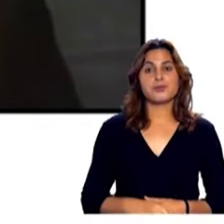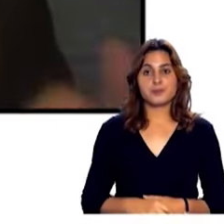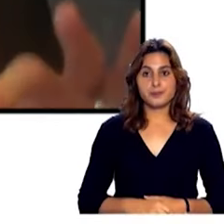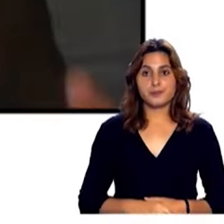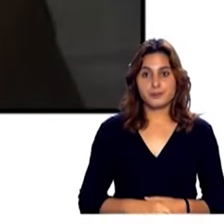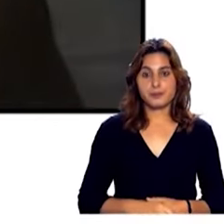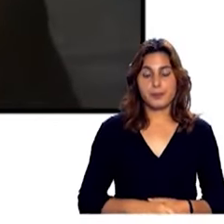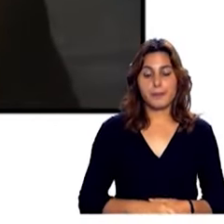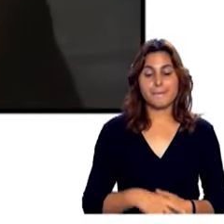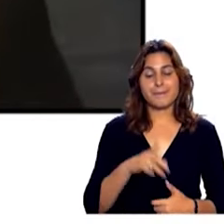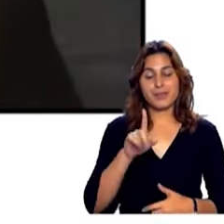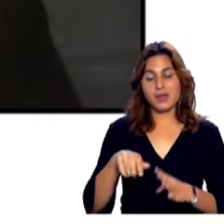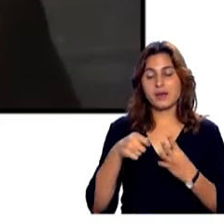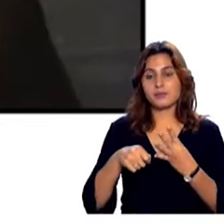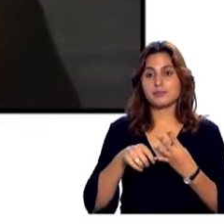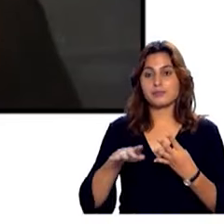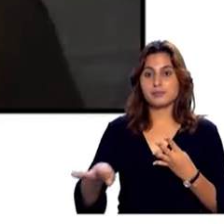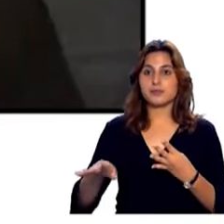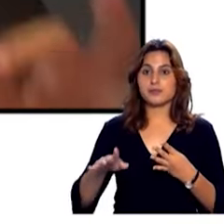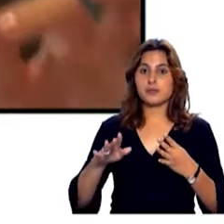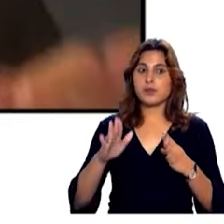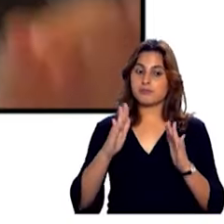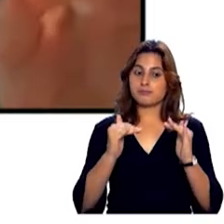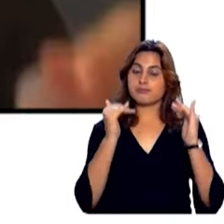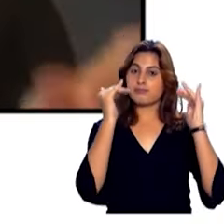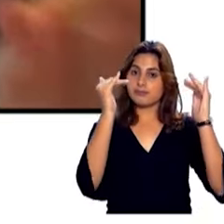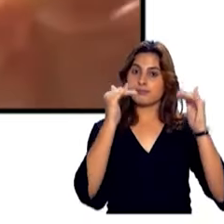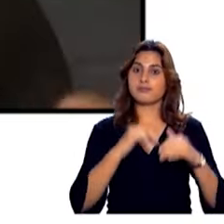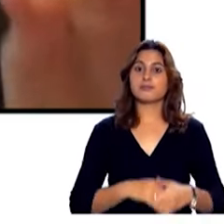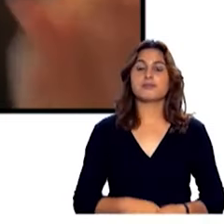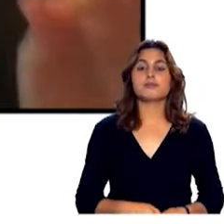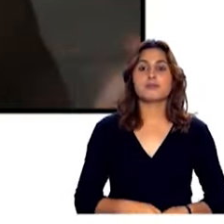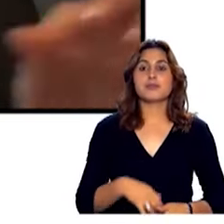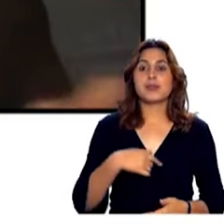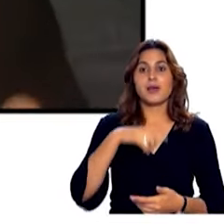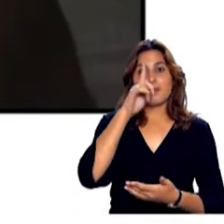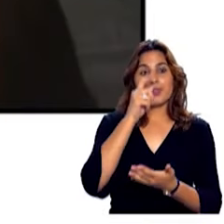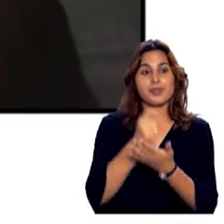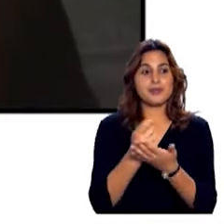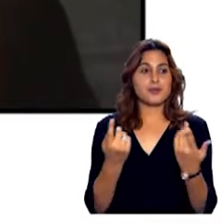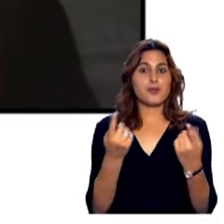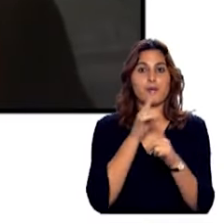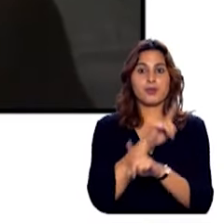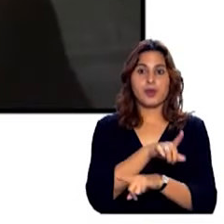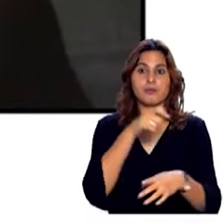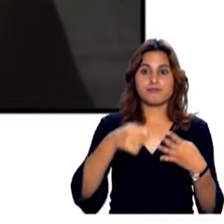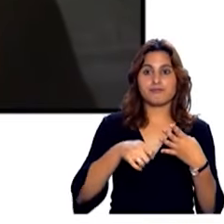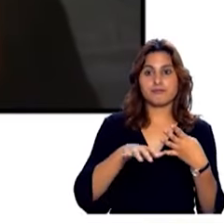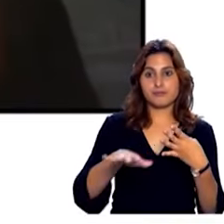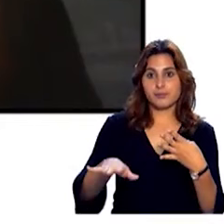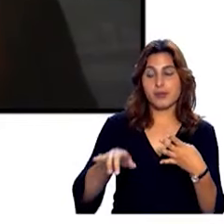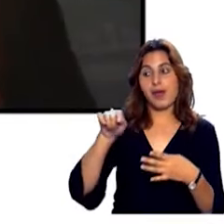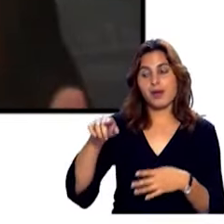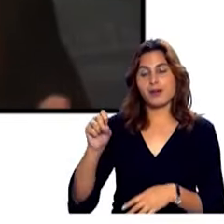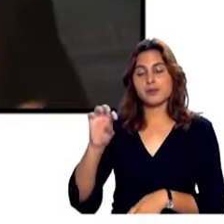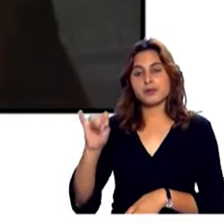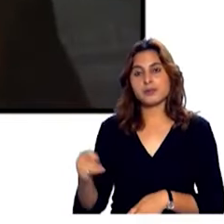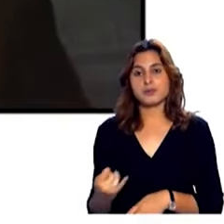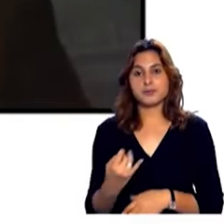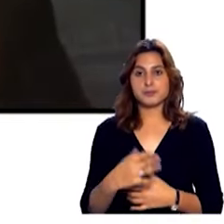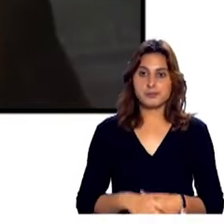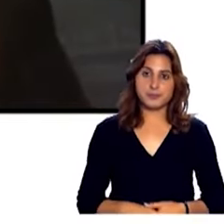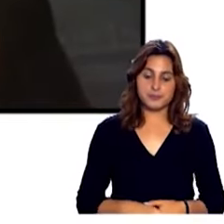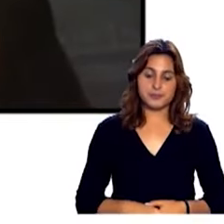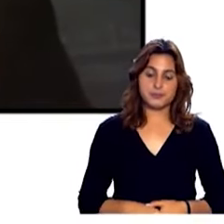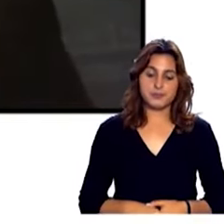tal jurisprudência dominante né decisão contrária a jurisprudência dominante do STJ é é muito é